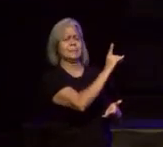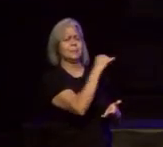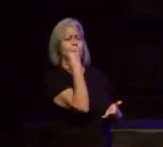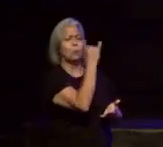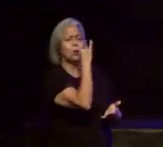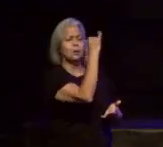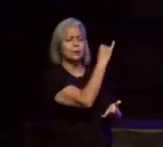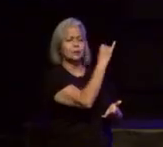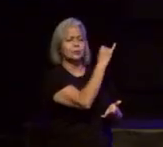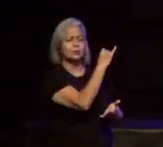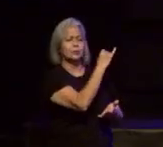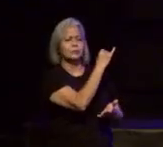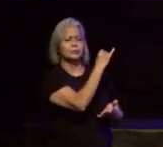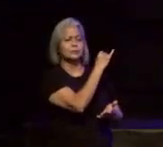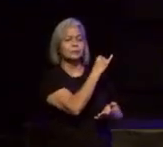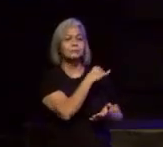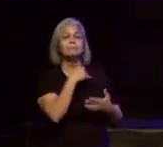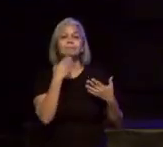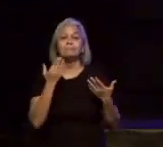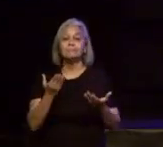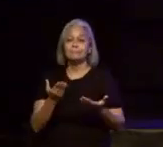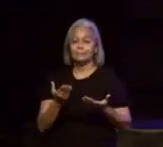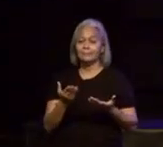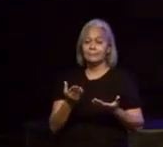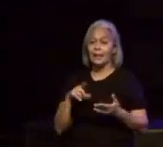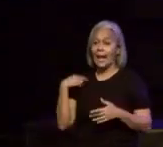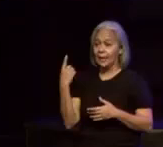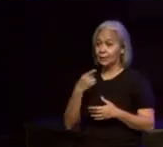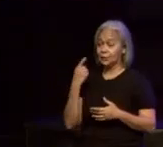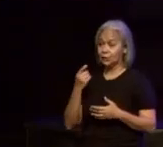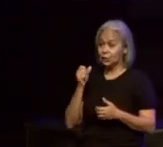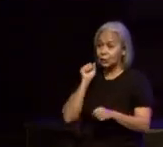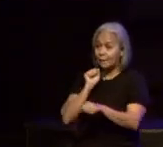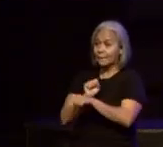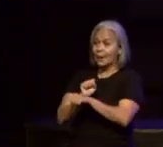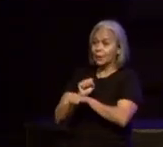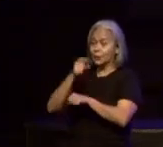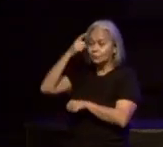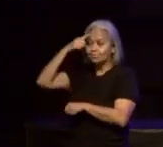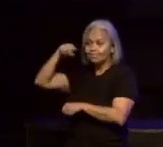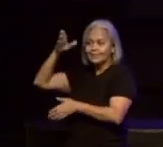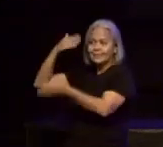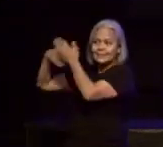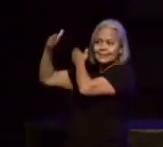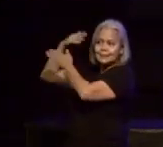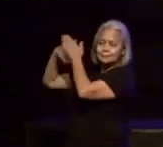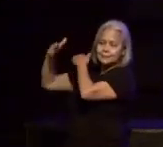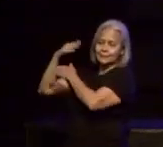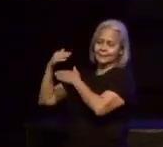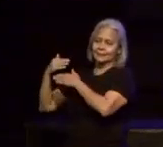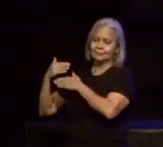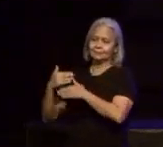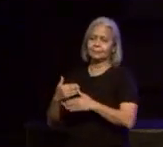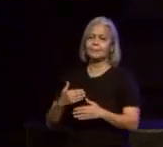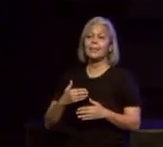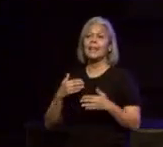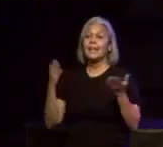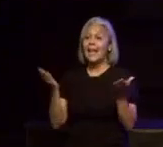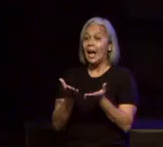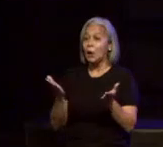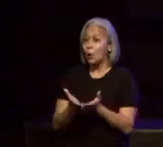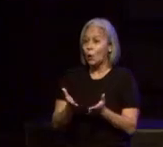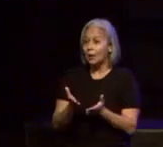importante. E a gente parou nesse versículo naquela primeira semana da série. Mas a próxima parte é crucial